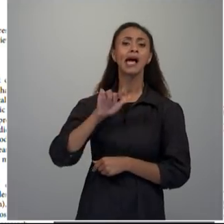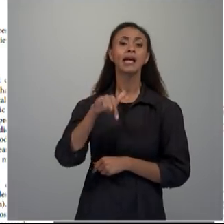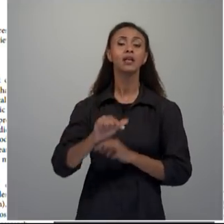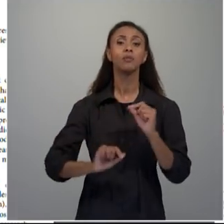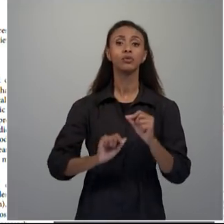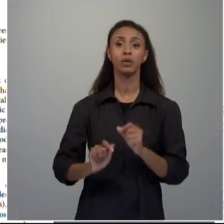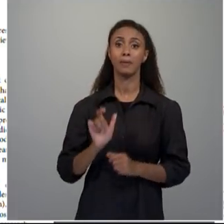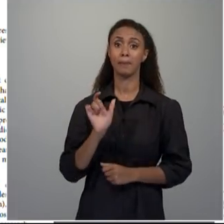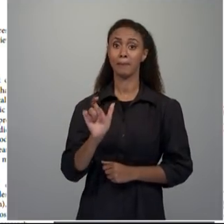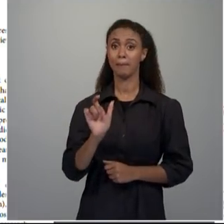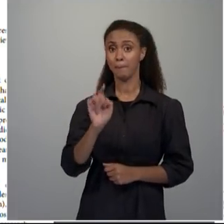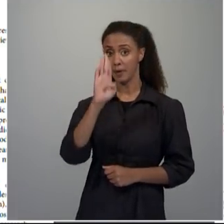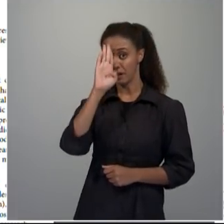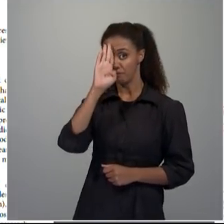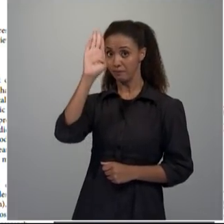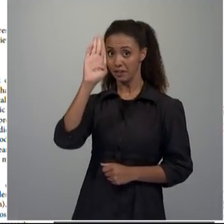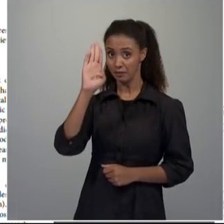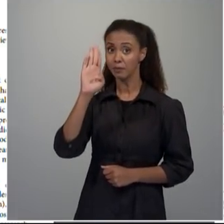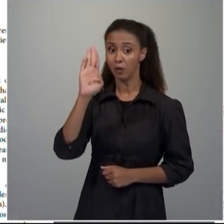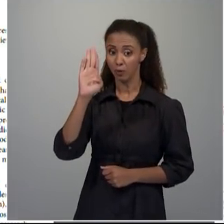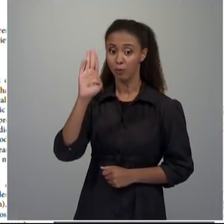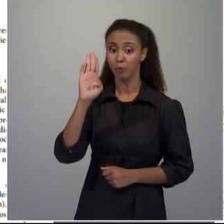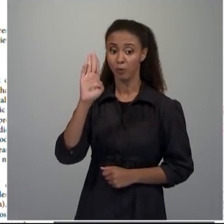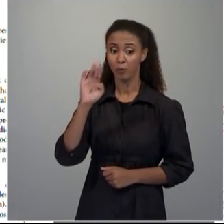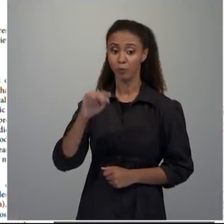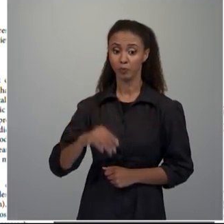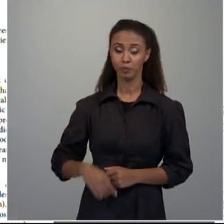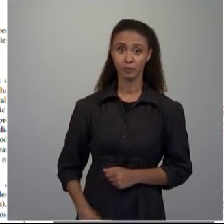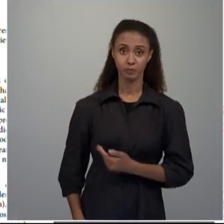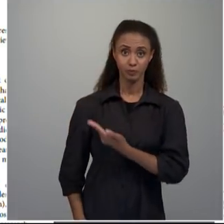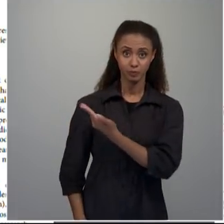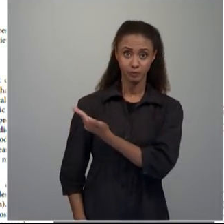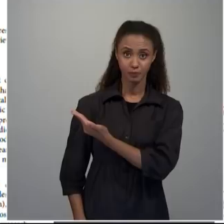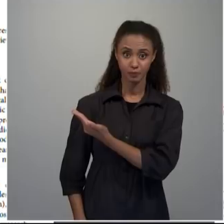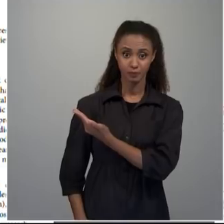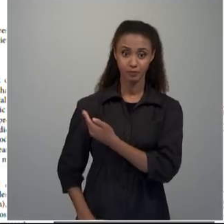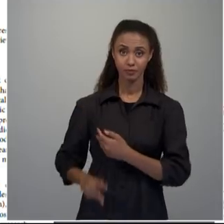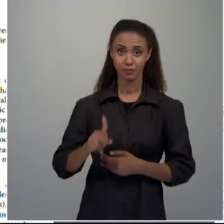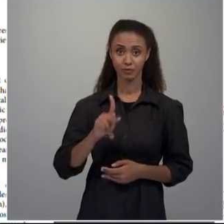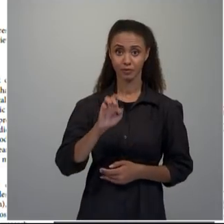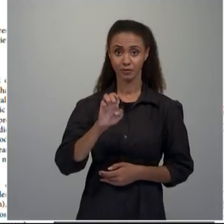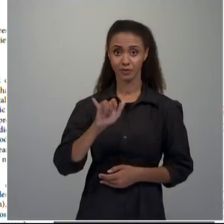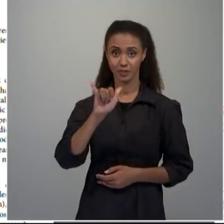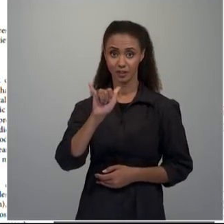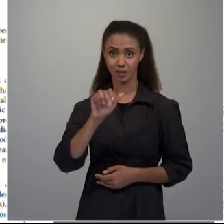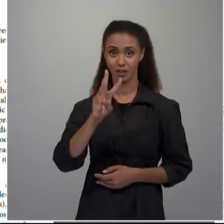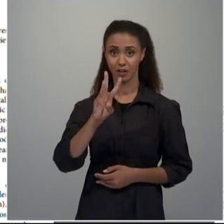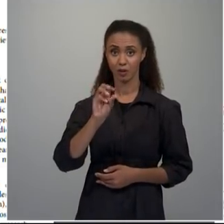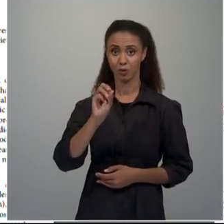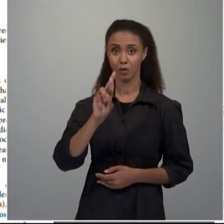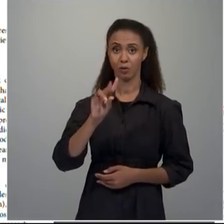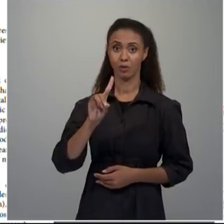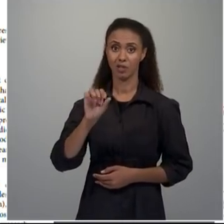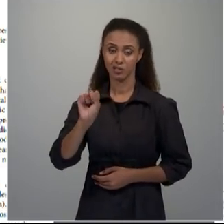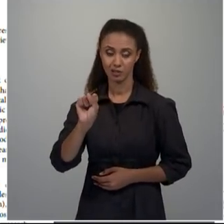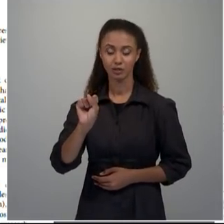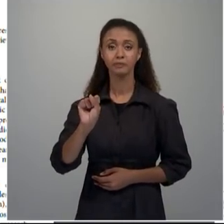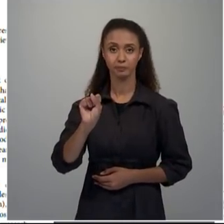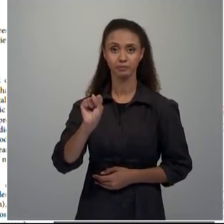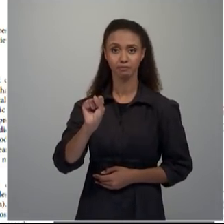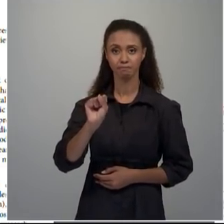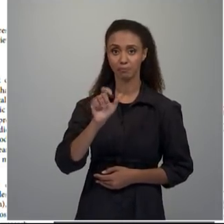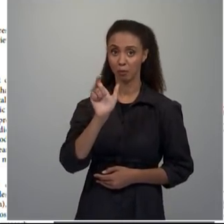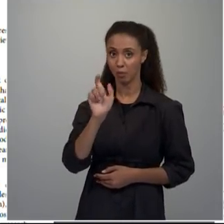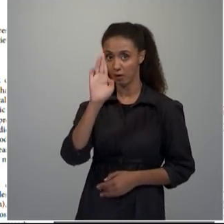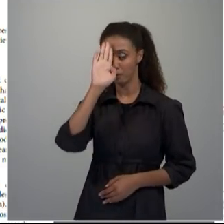palavras-chave só elas estão aqui tá então aqui a gente tem aqui words e aí vai falar sobre o que é a gente a